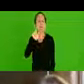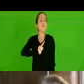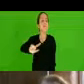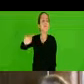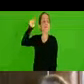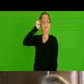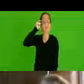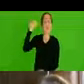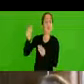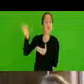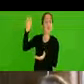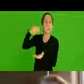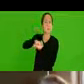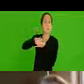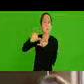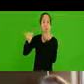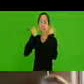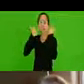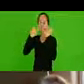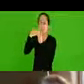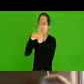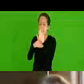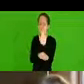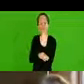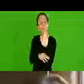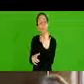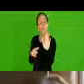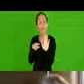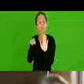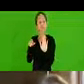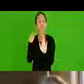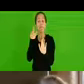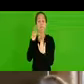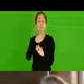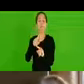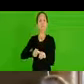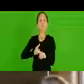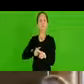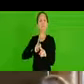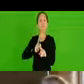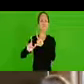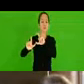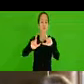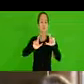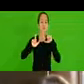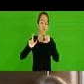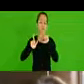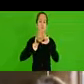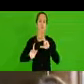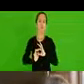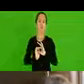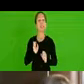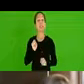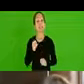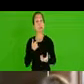contextos. Isso é pesquisa qualitativa, que ocorre por meio das fotografias. E se eu quero outras imagens,